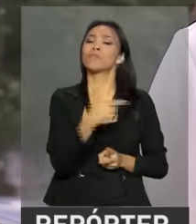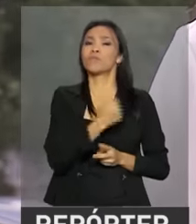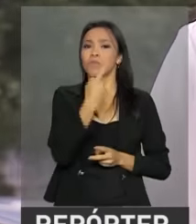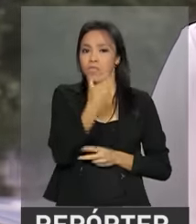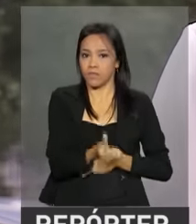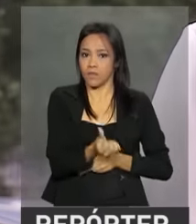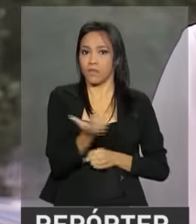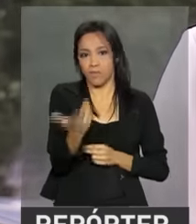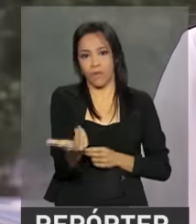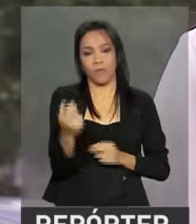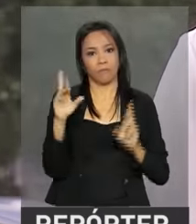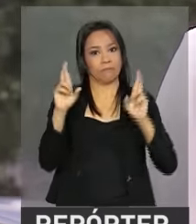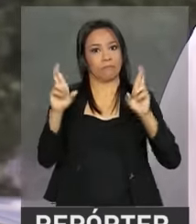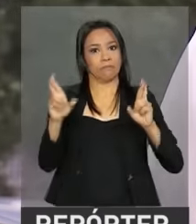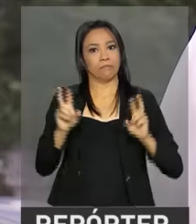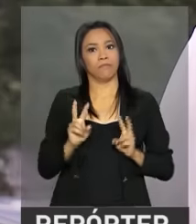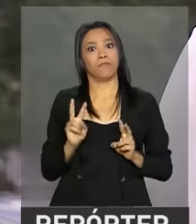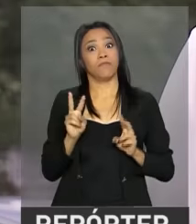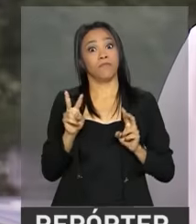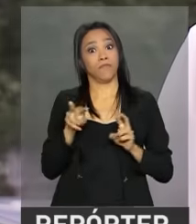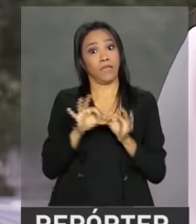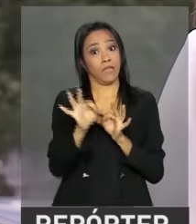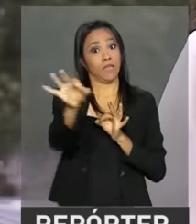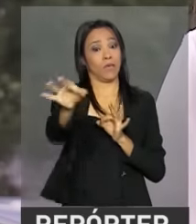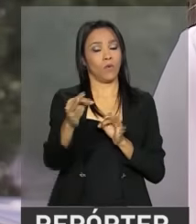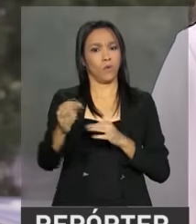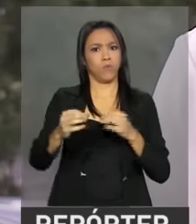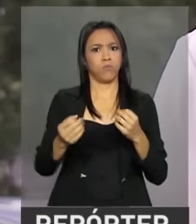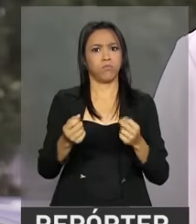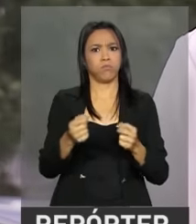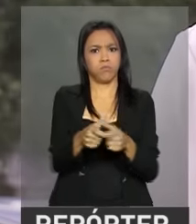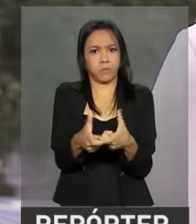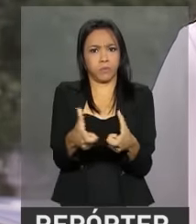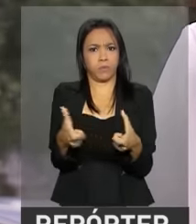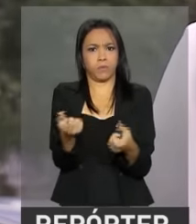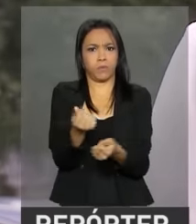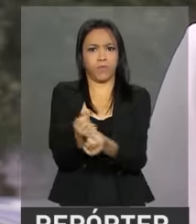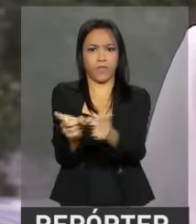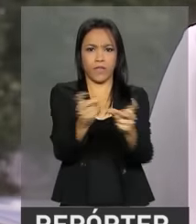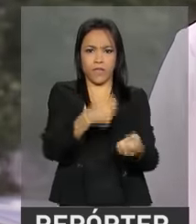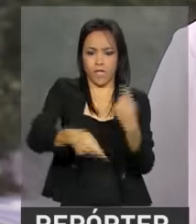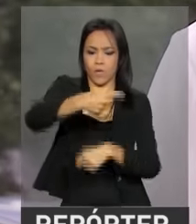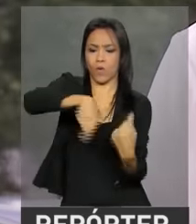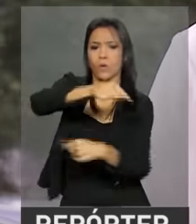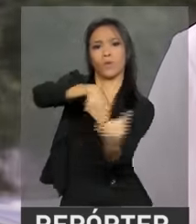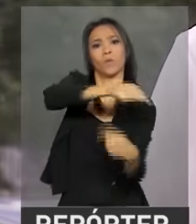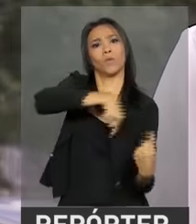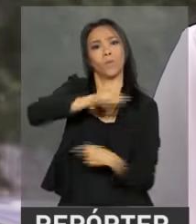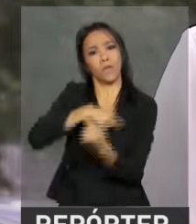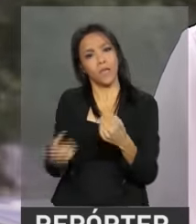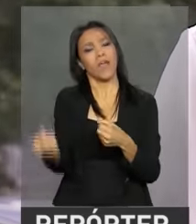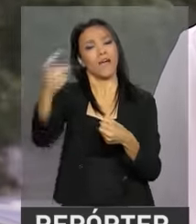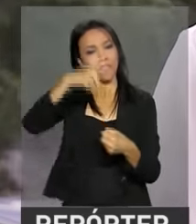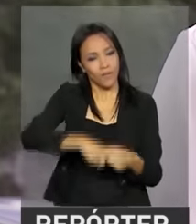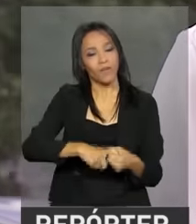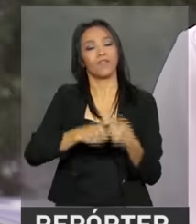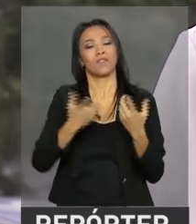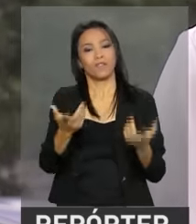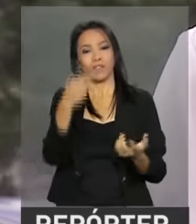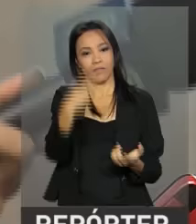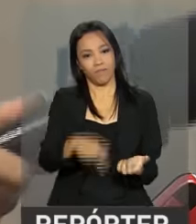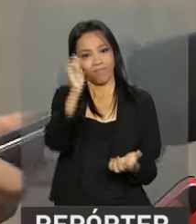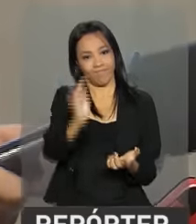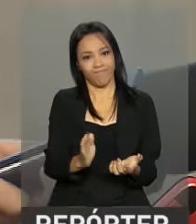previsão é de crescimento da economia e do Comércio mundiais e de retomada do crescimento da economia